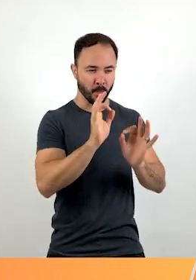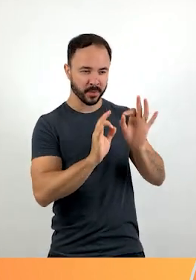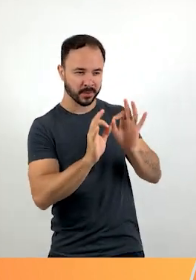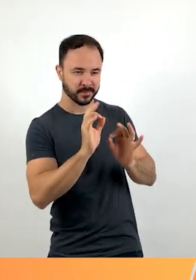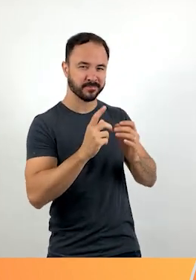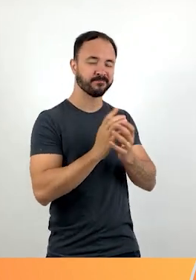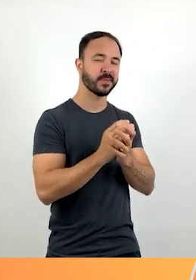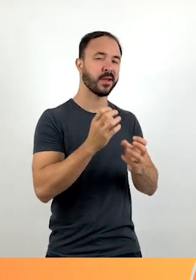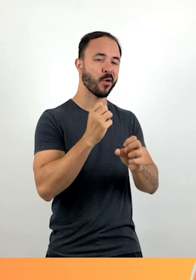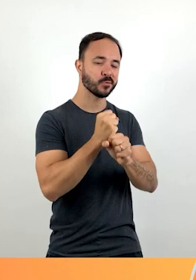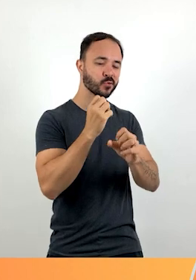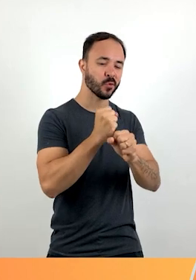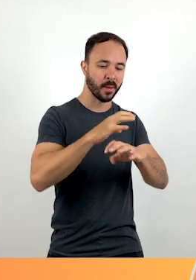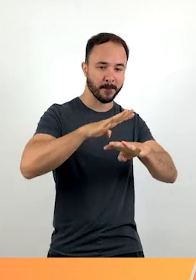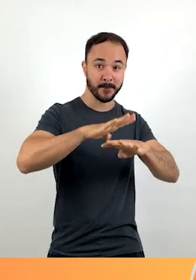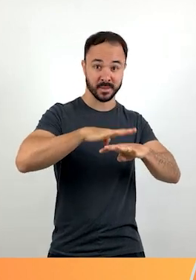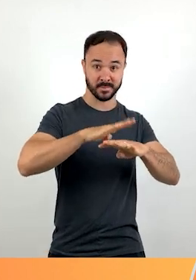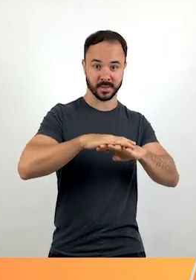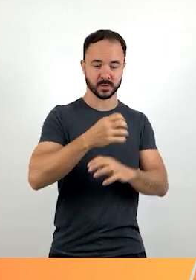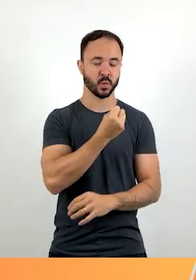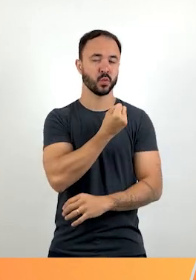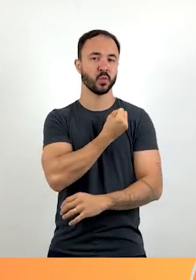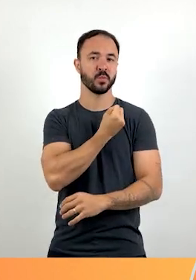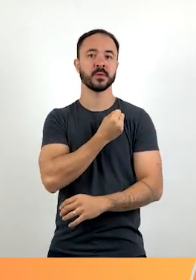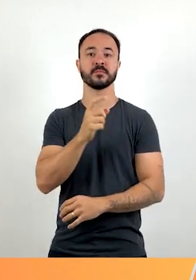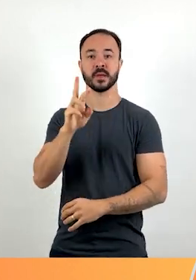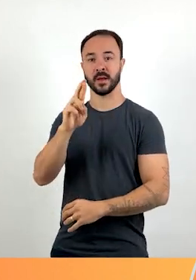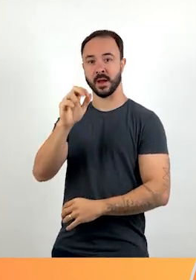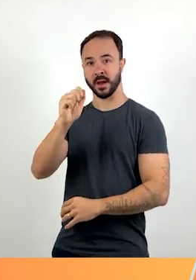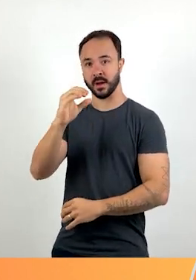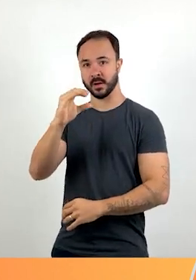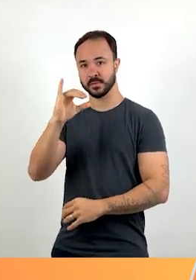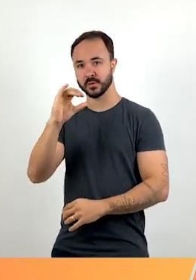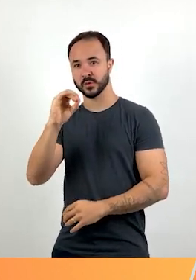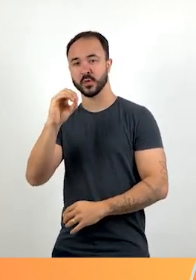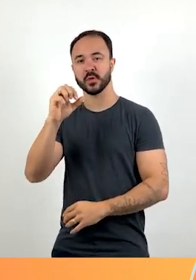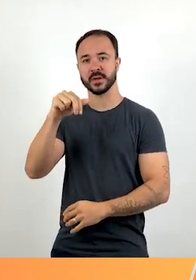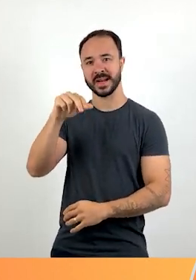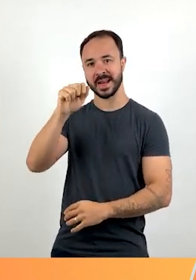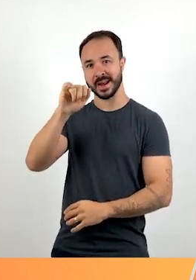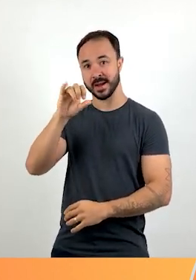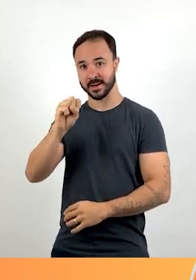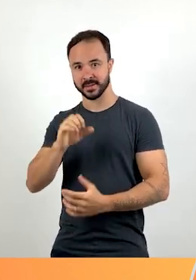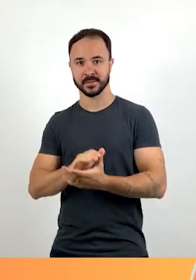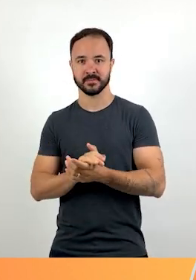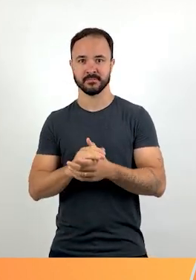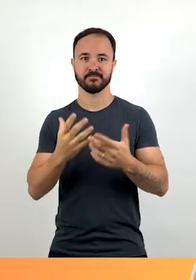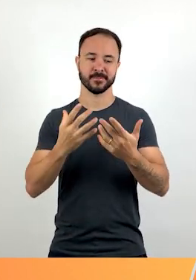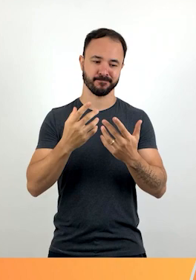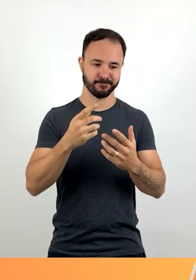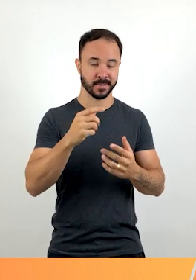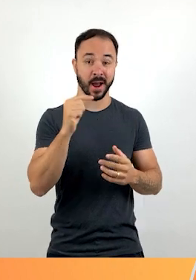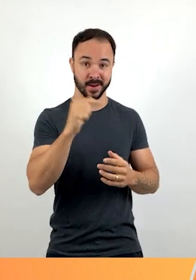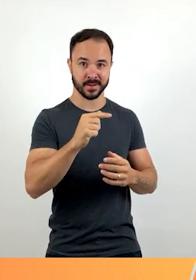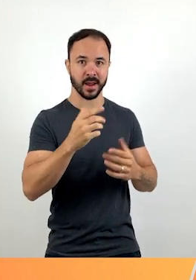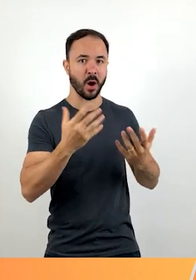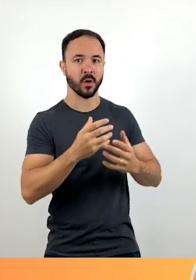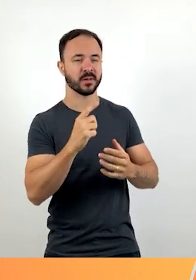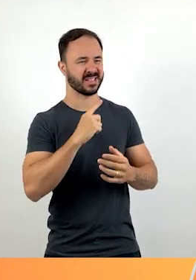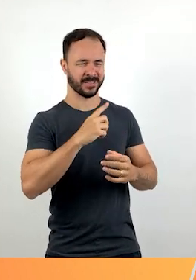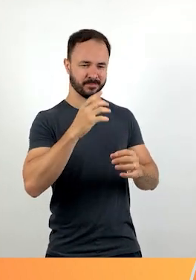números racionais. A nossa ideia aqui vai ser efetuar várias operações, né? Soma,